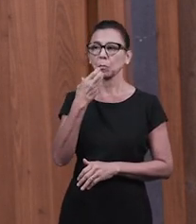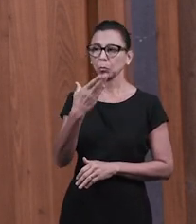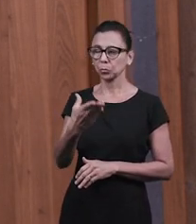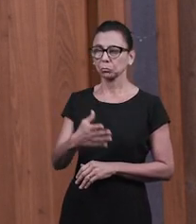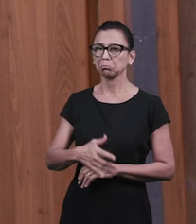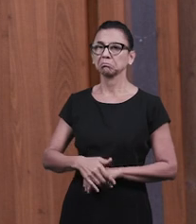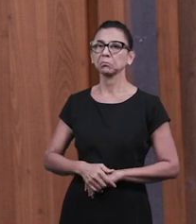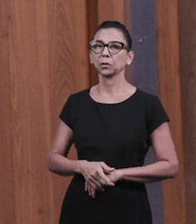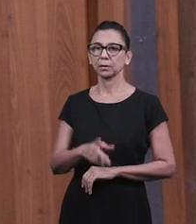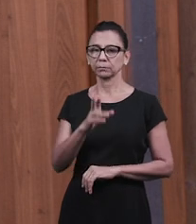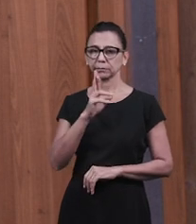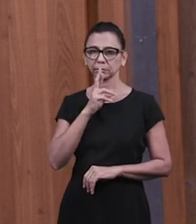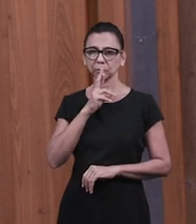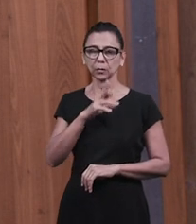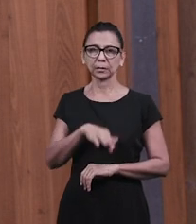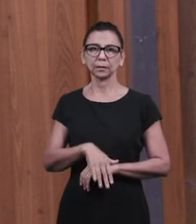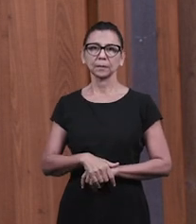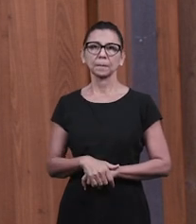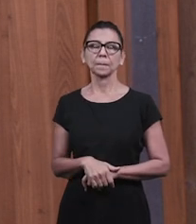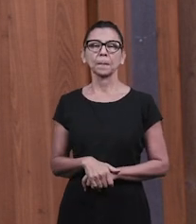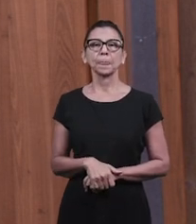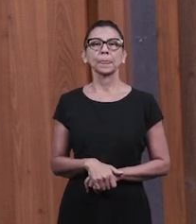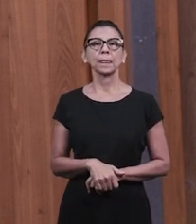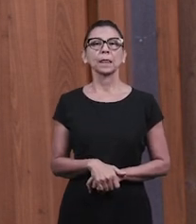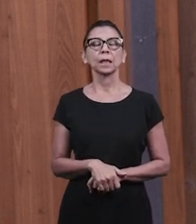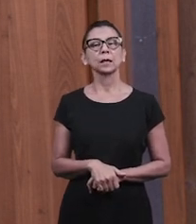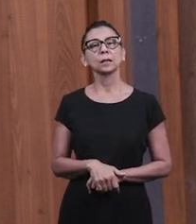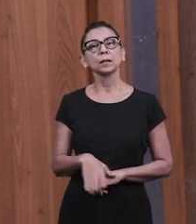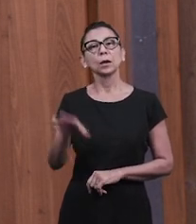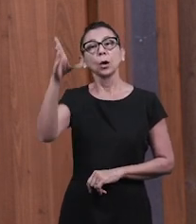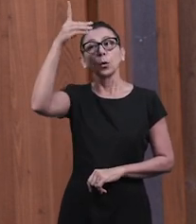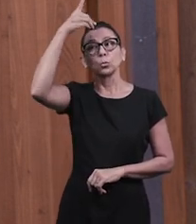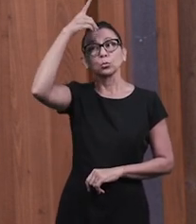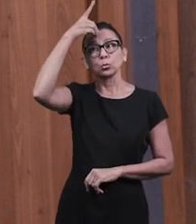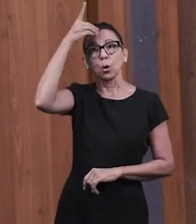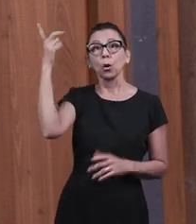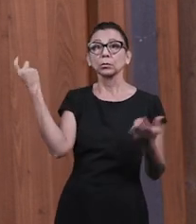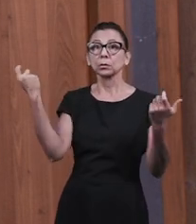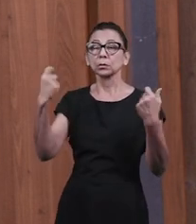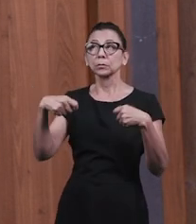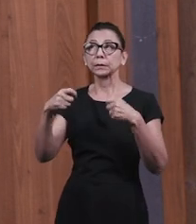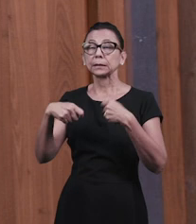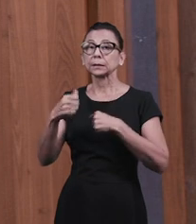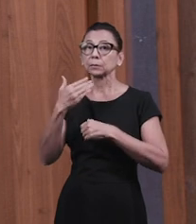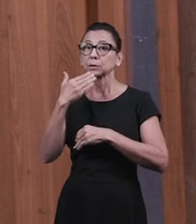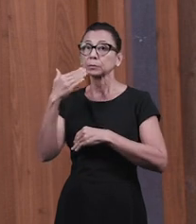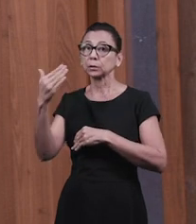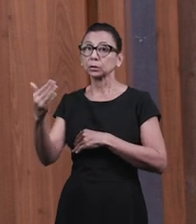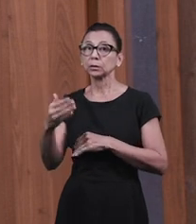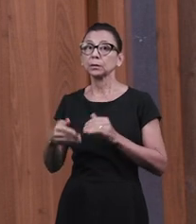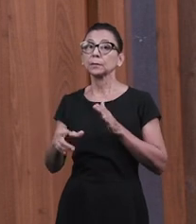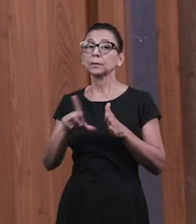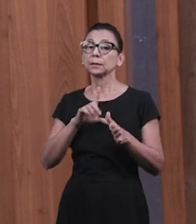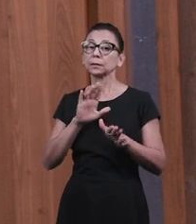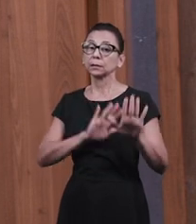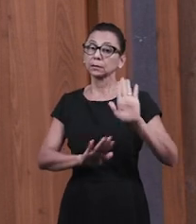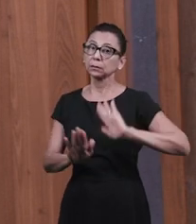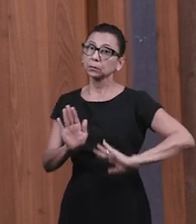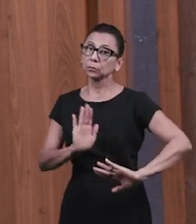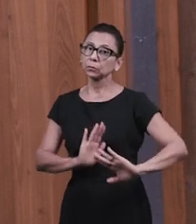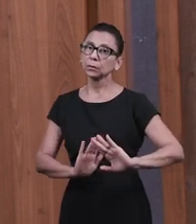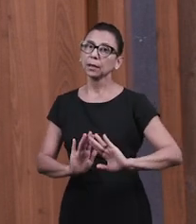bem citados na sua resposta para mostrar que os dons espirituais devem ser buscados com zelo. Muito